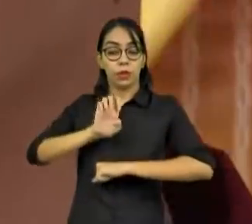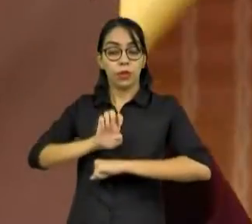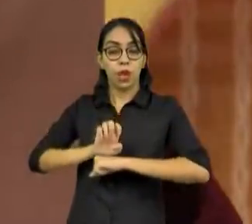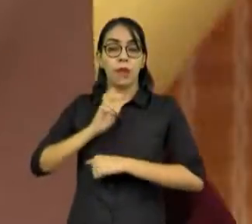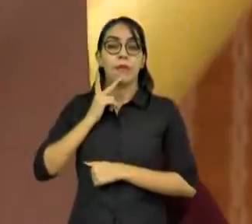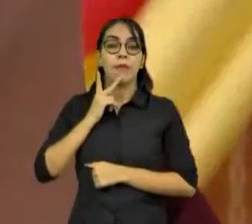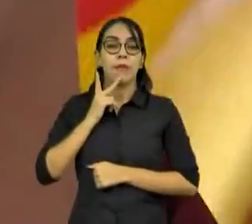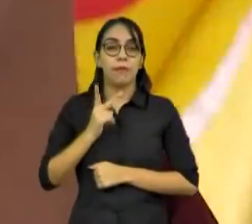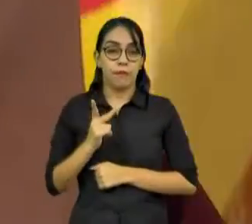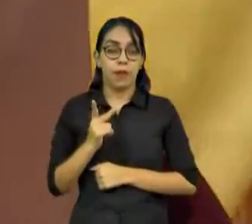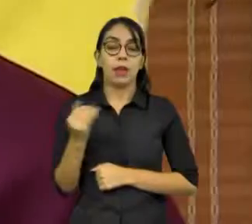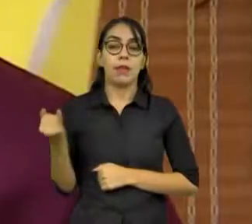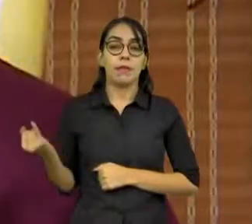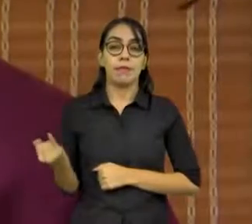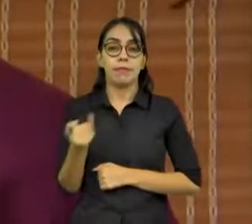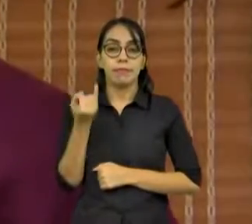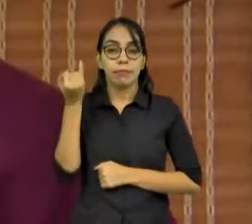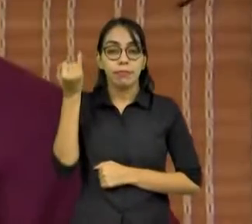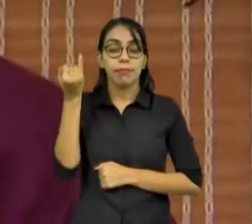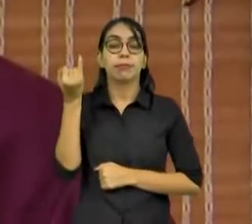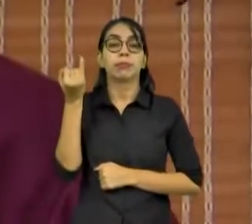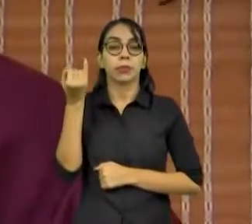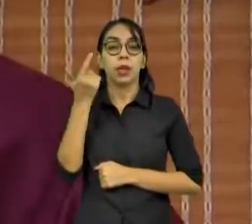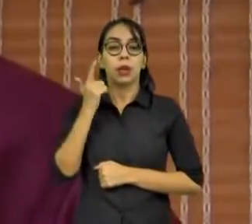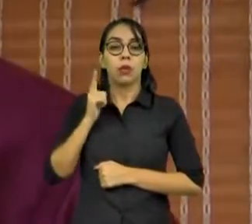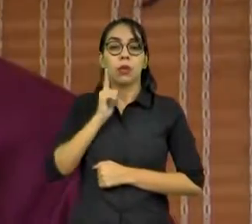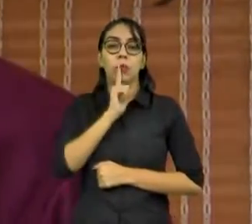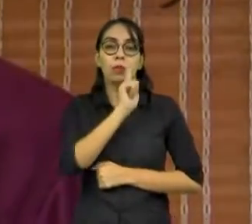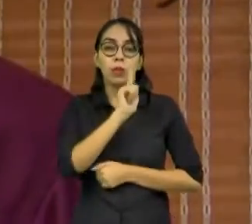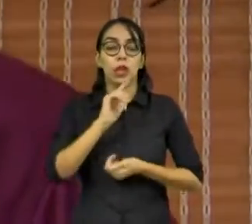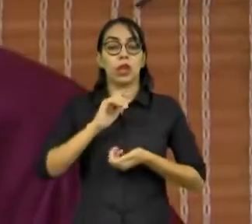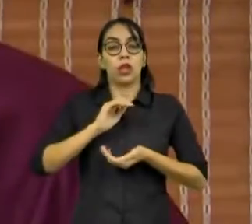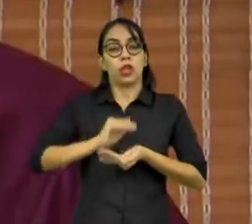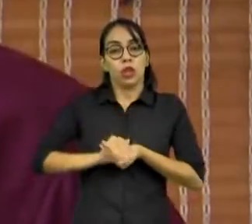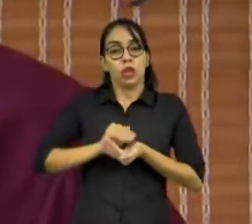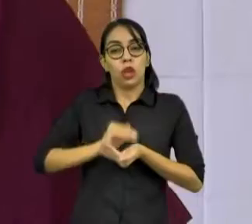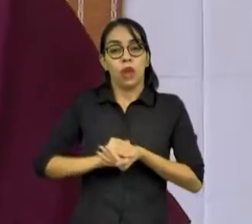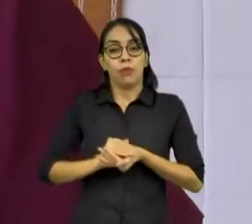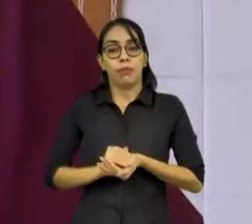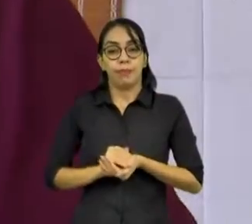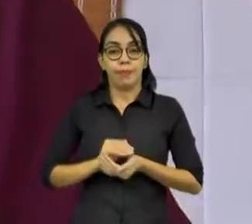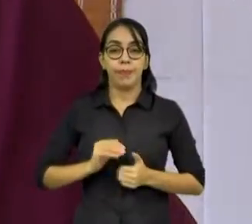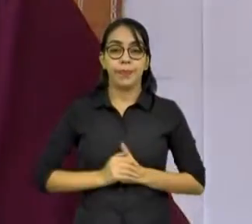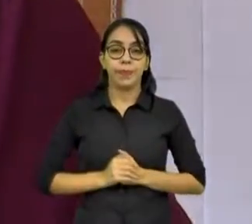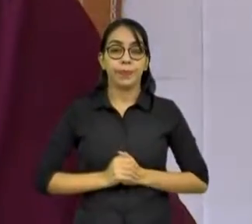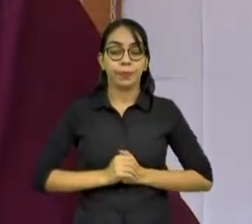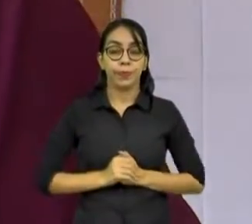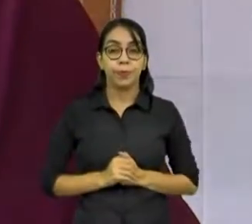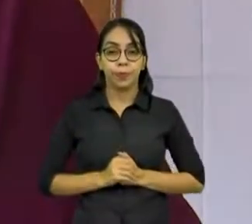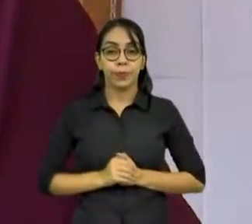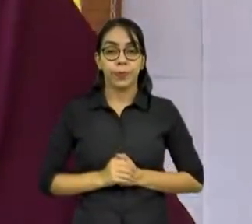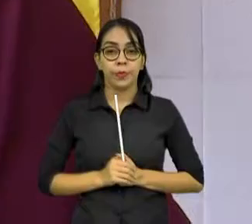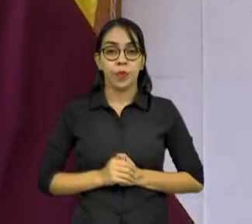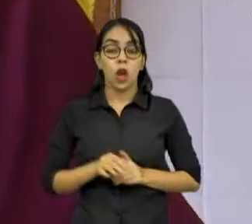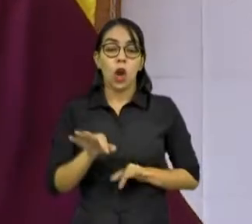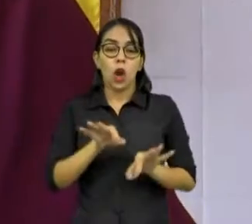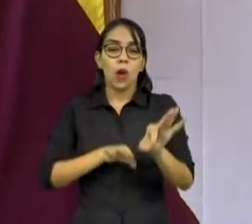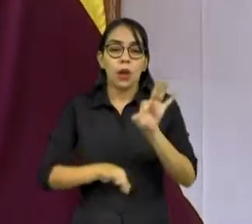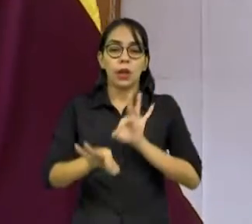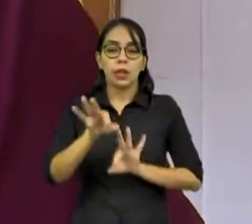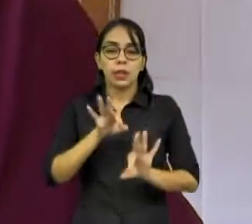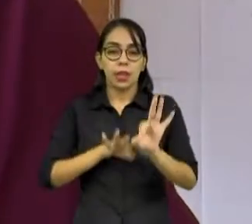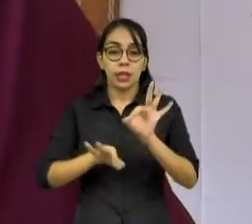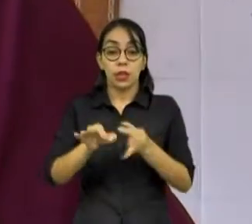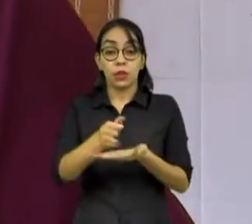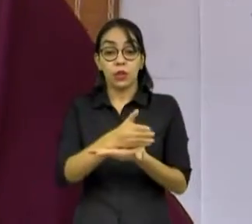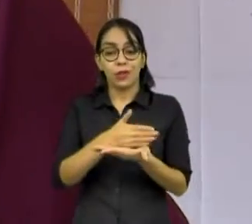é de extrema importância para aumentar os recursos do partido. A divisão do fundo eleitoral é uma divisão muito desigual.